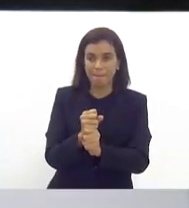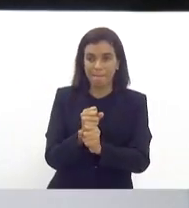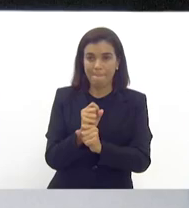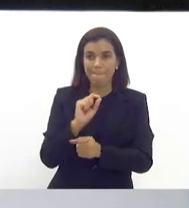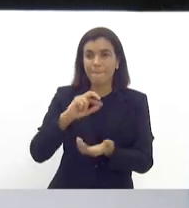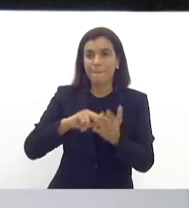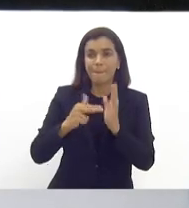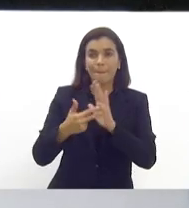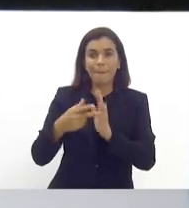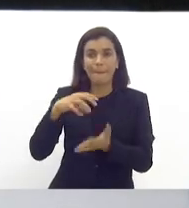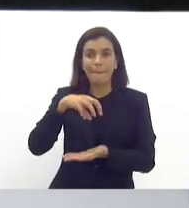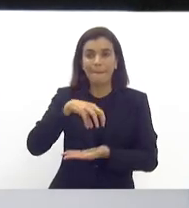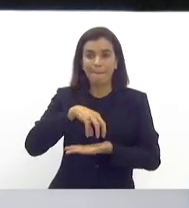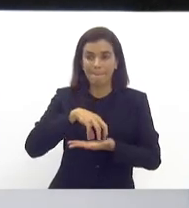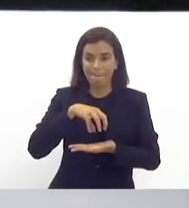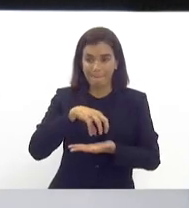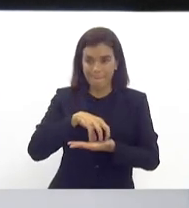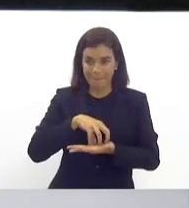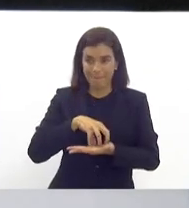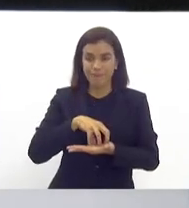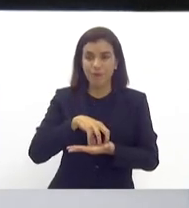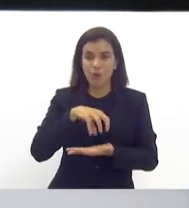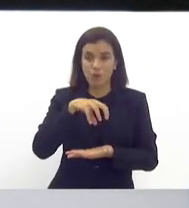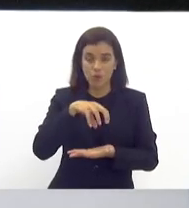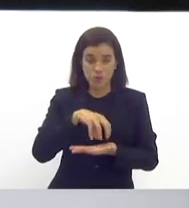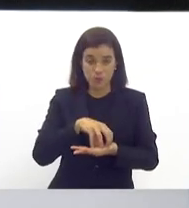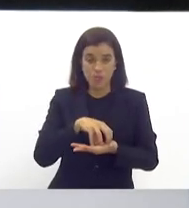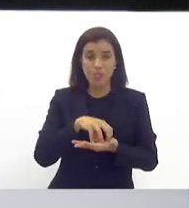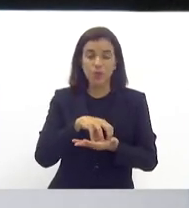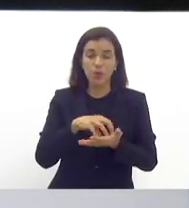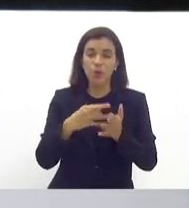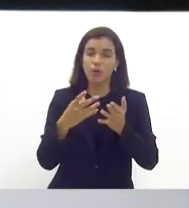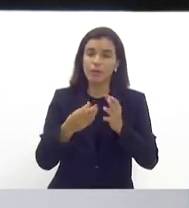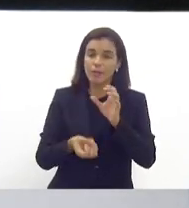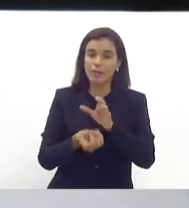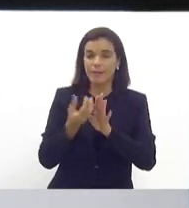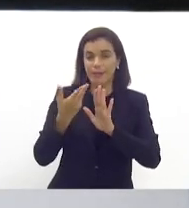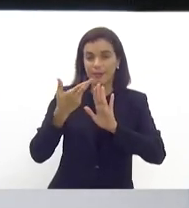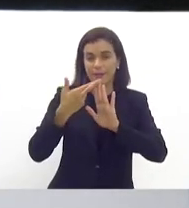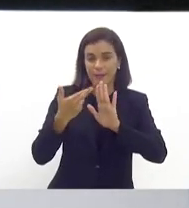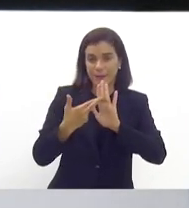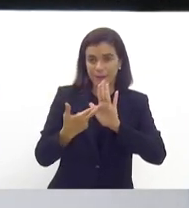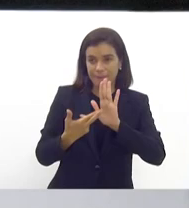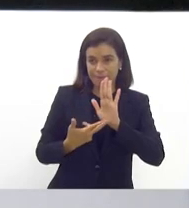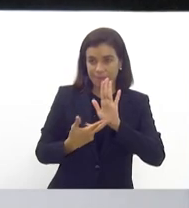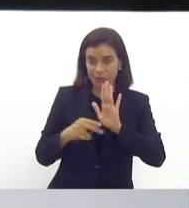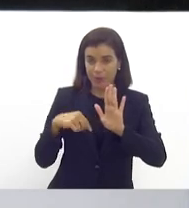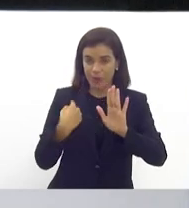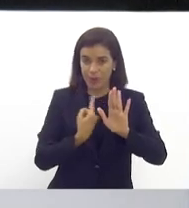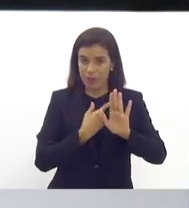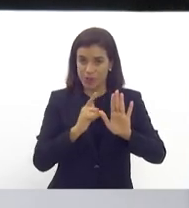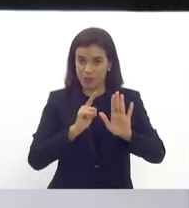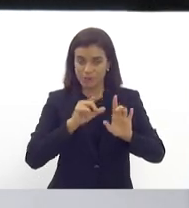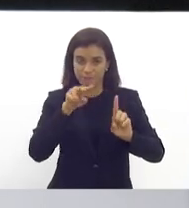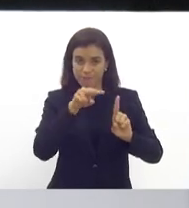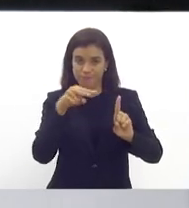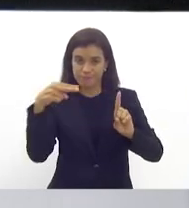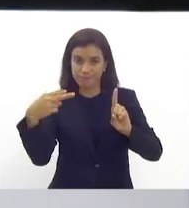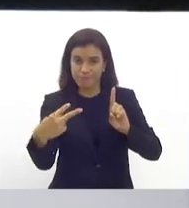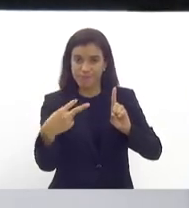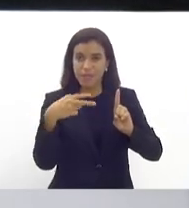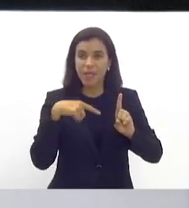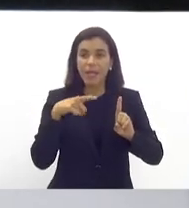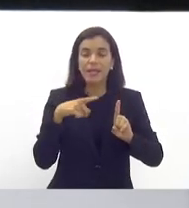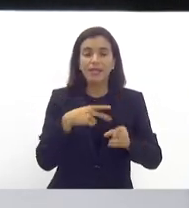setor o setor ele o setor regulado a o setor em que nós temos o olhar ele